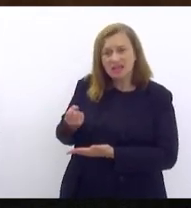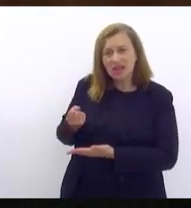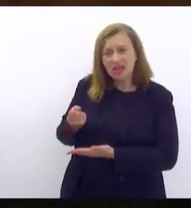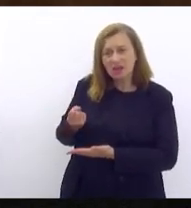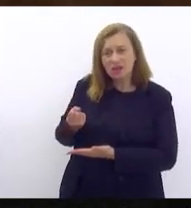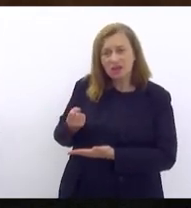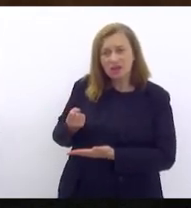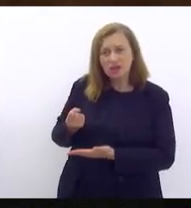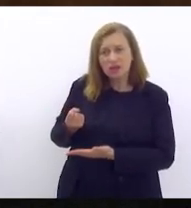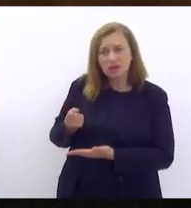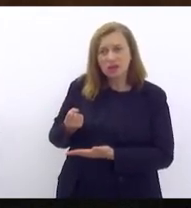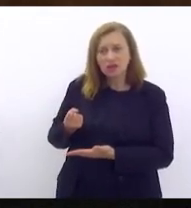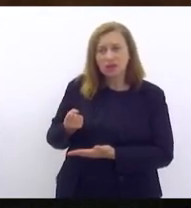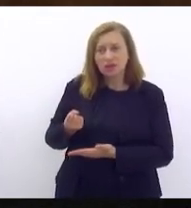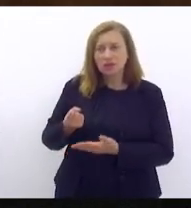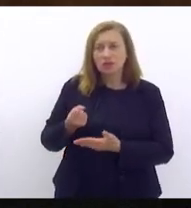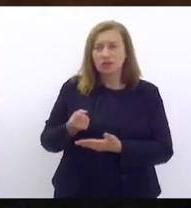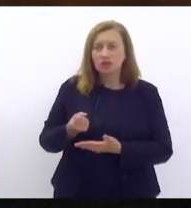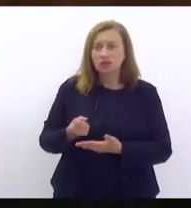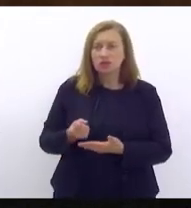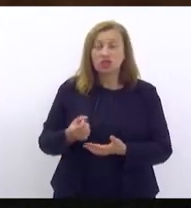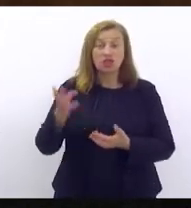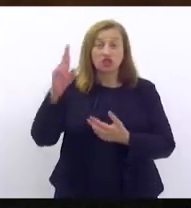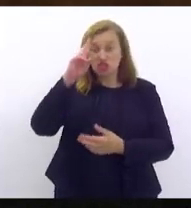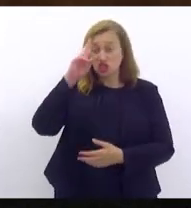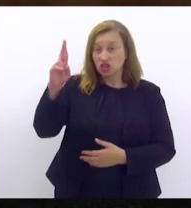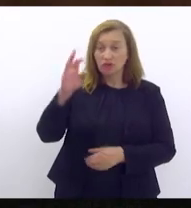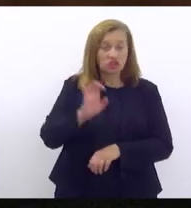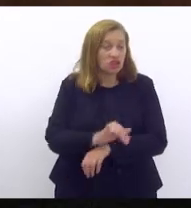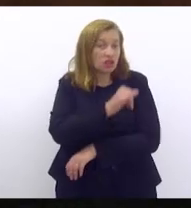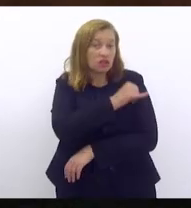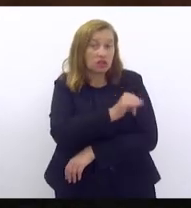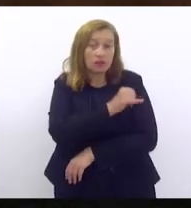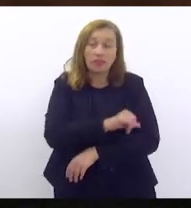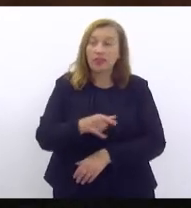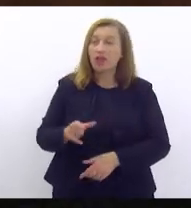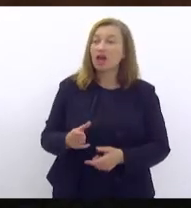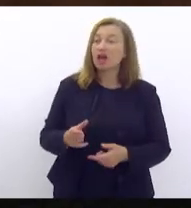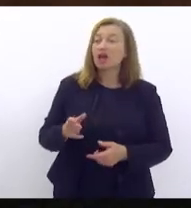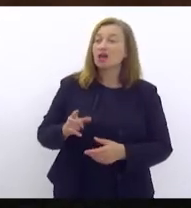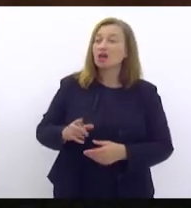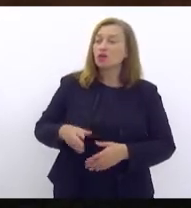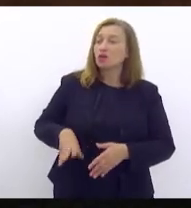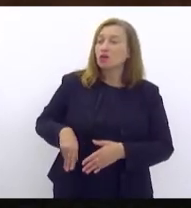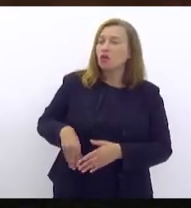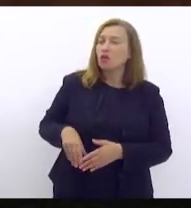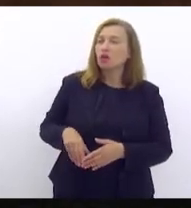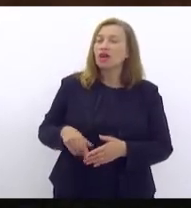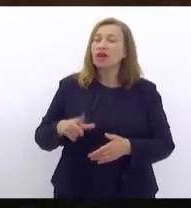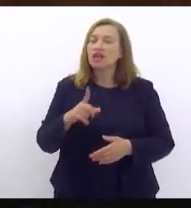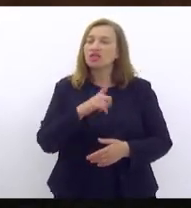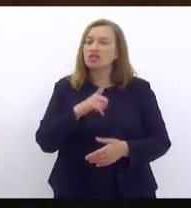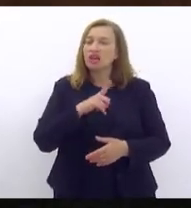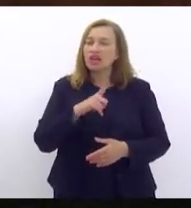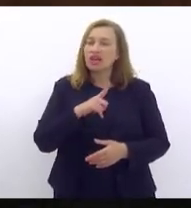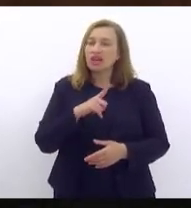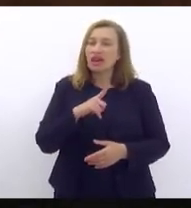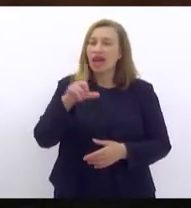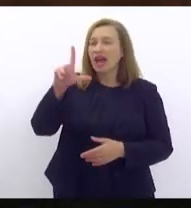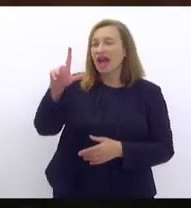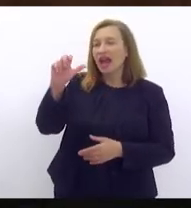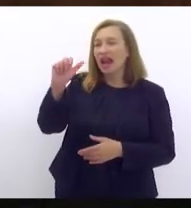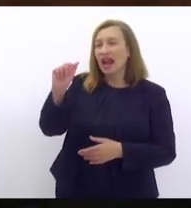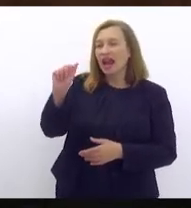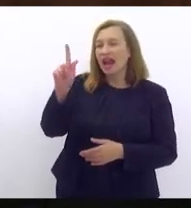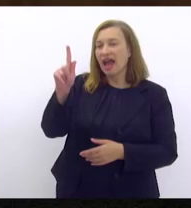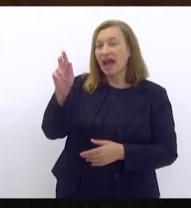o título de autoridade no estado do Rio de Janeiro, porque eles andam com lacres e lacres do Detro, lacrando o carro da população, porra. Nem fé